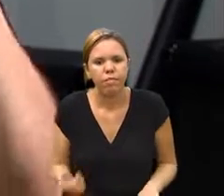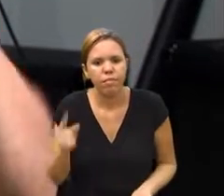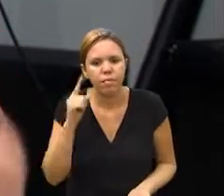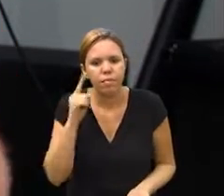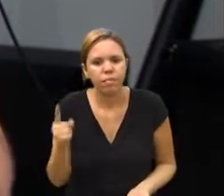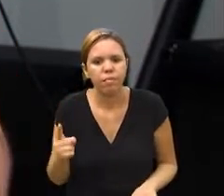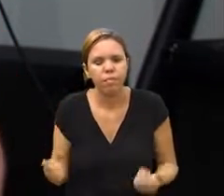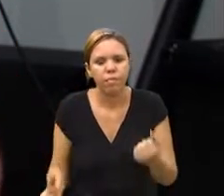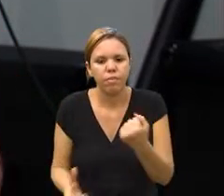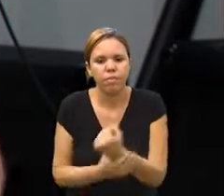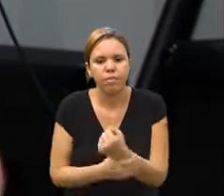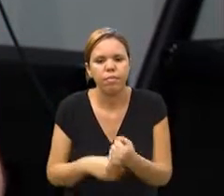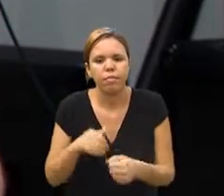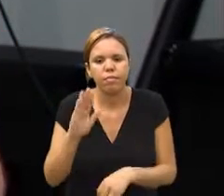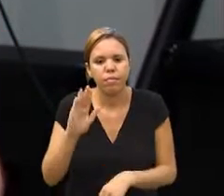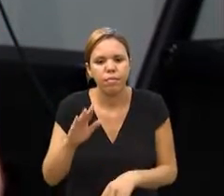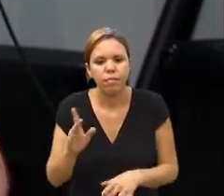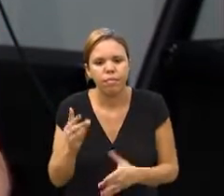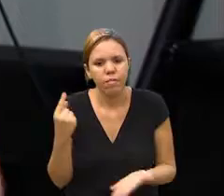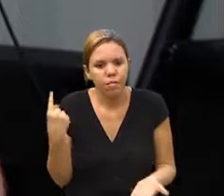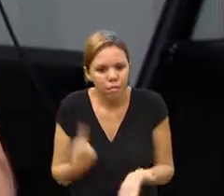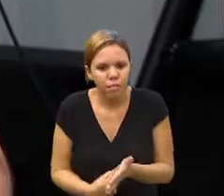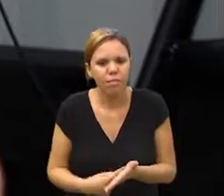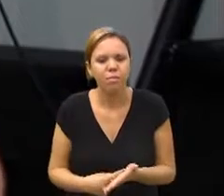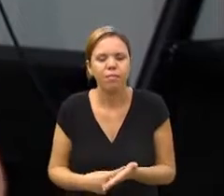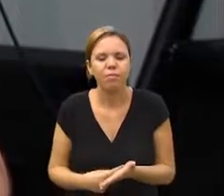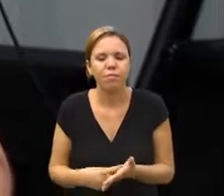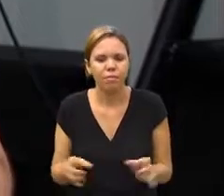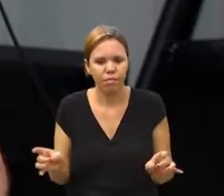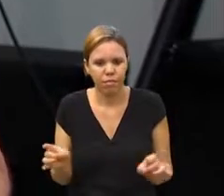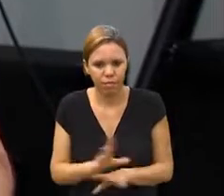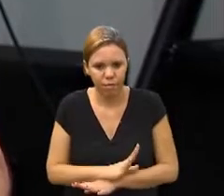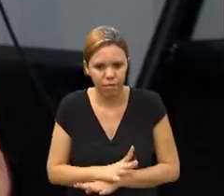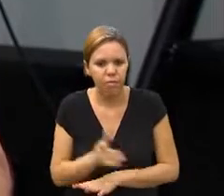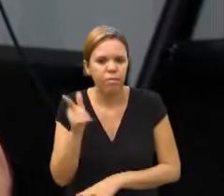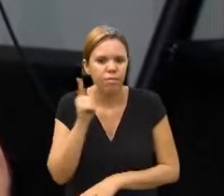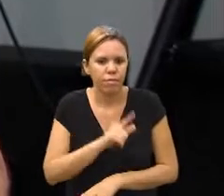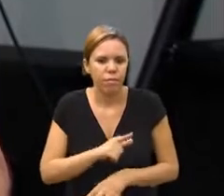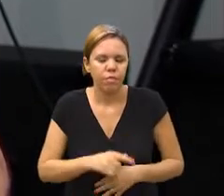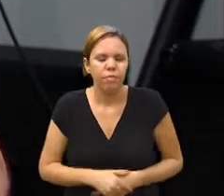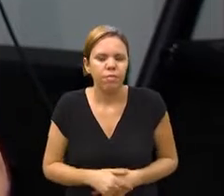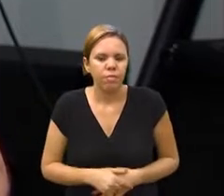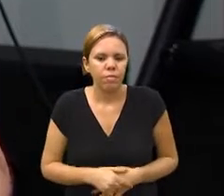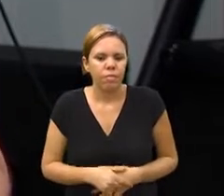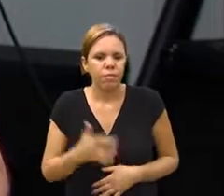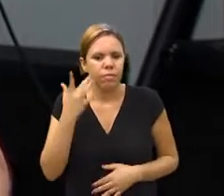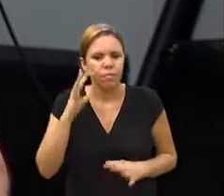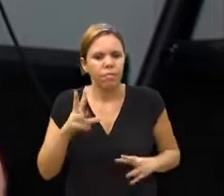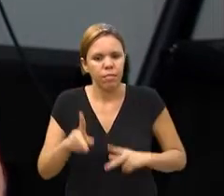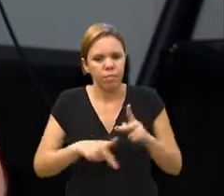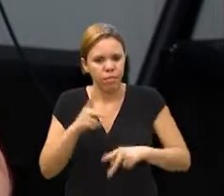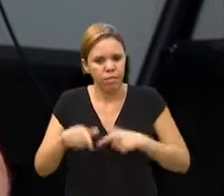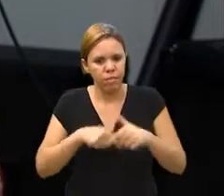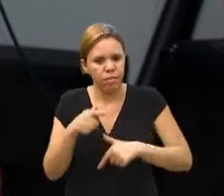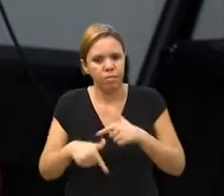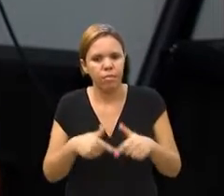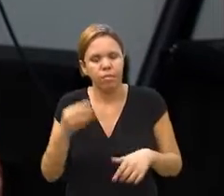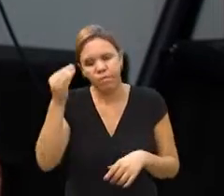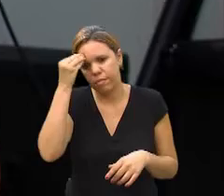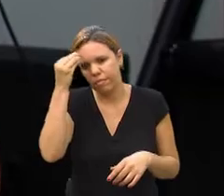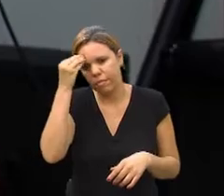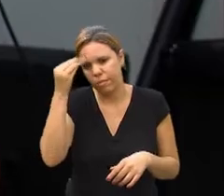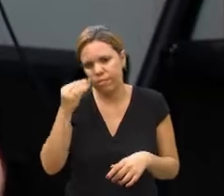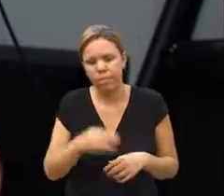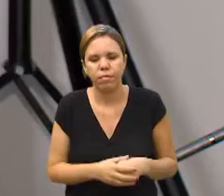de segurança, assim, um dia a mais agendado, e a gente matou. Eu acho que para todos os envolvidos ali foi uma coisa